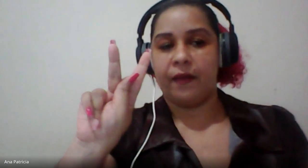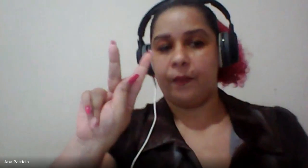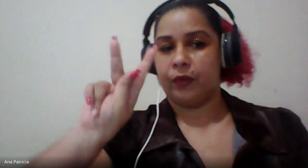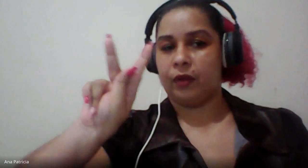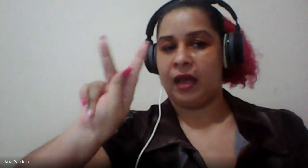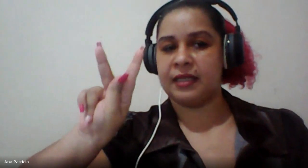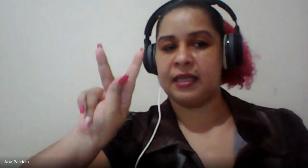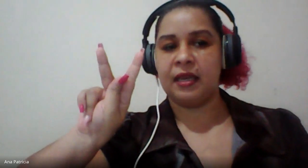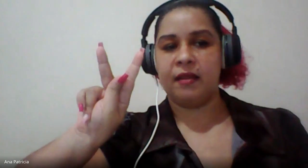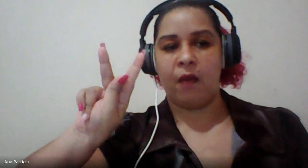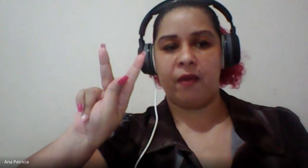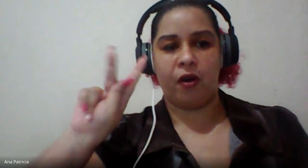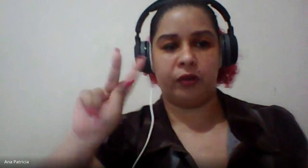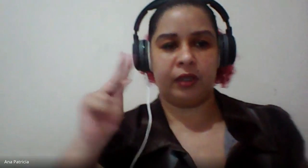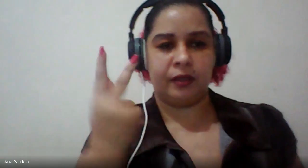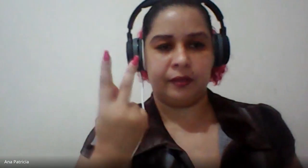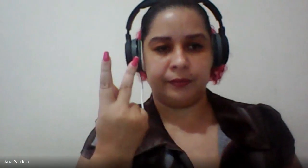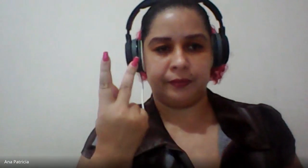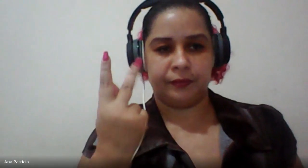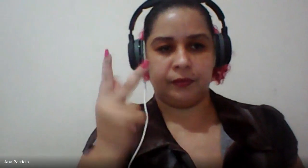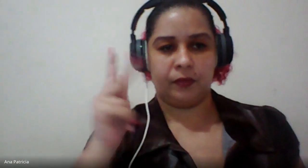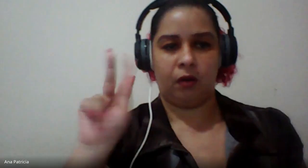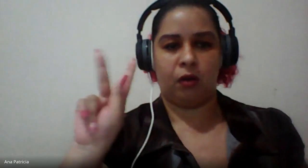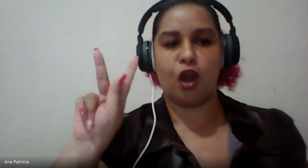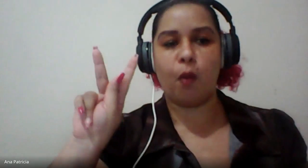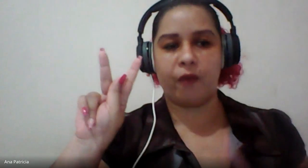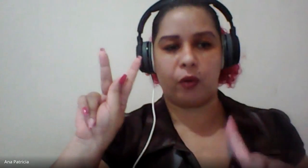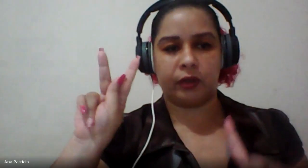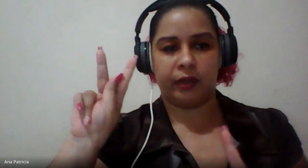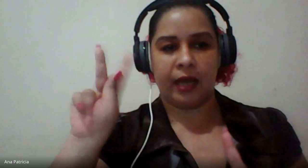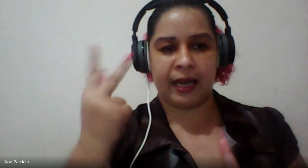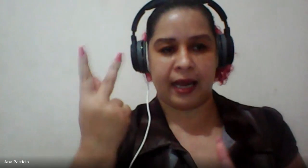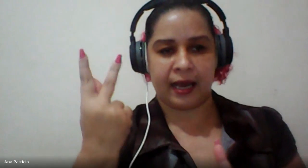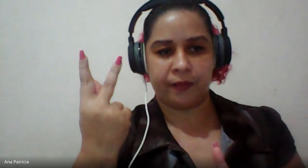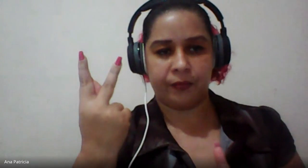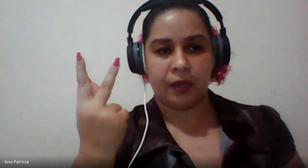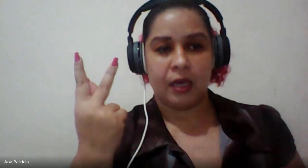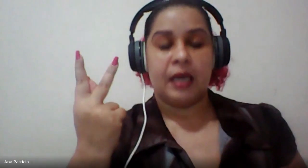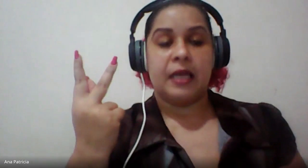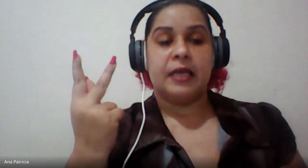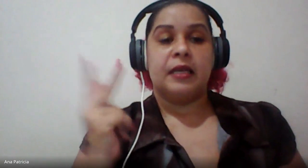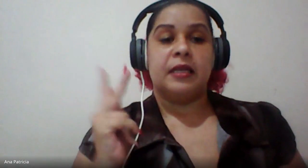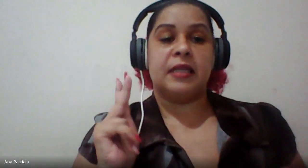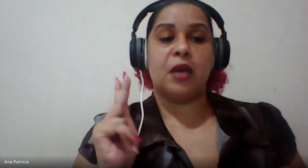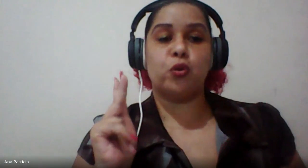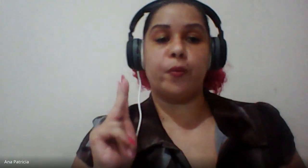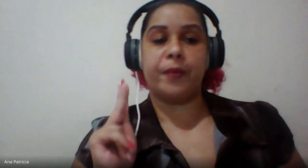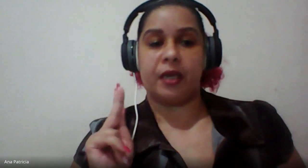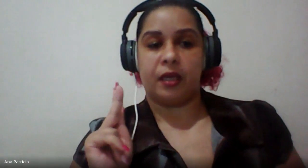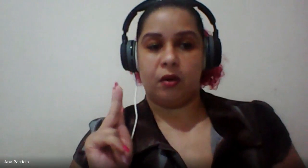H, assim, dá uma volta. Ó, só uma volta. H. Se